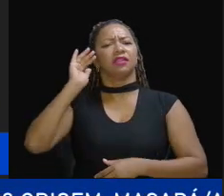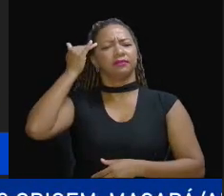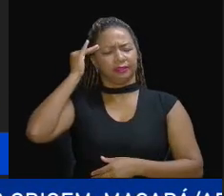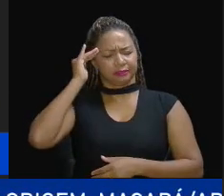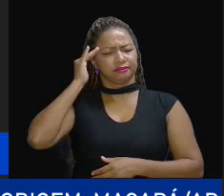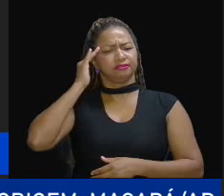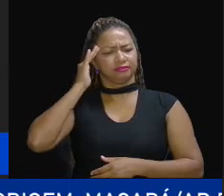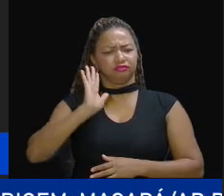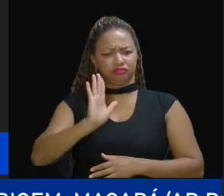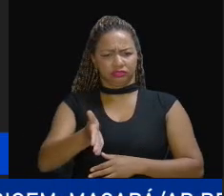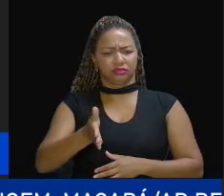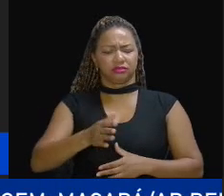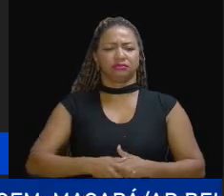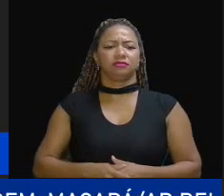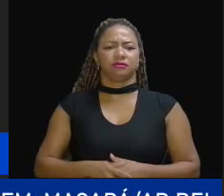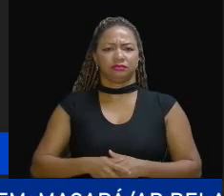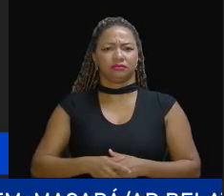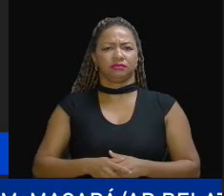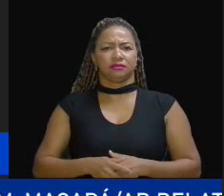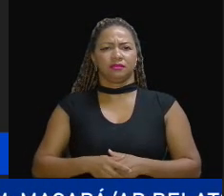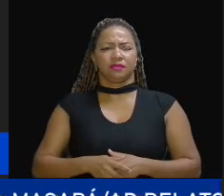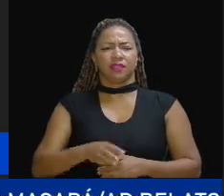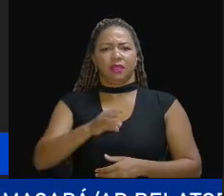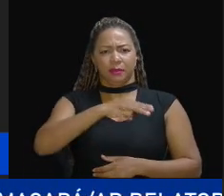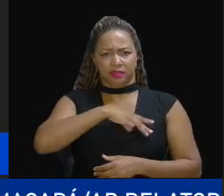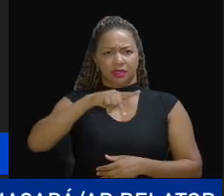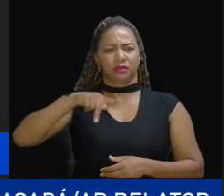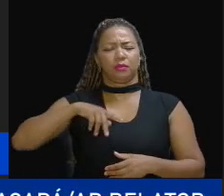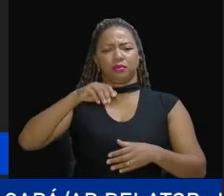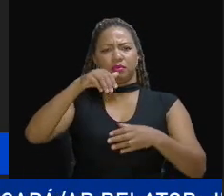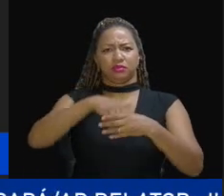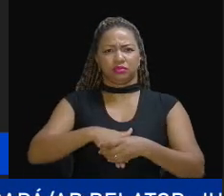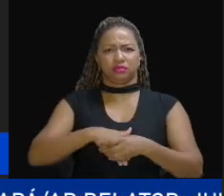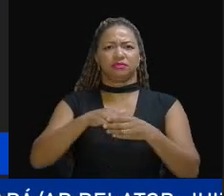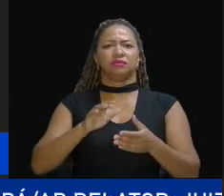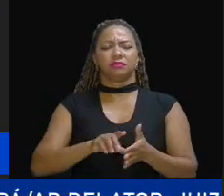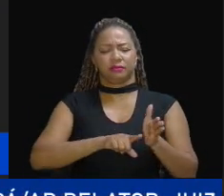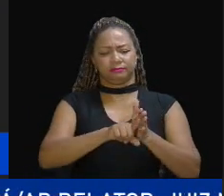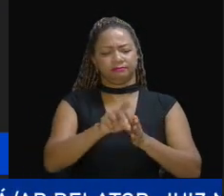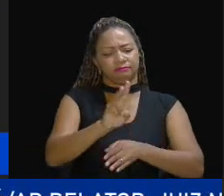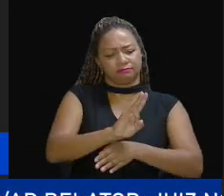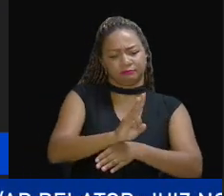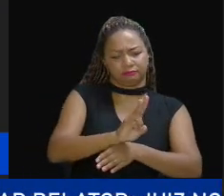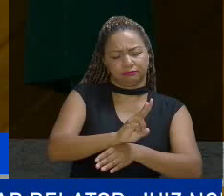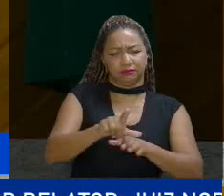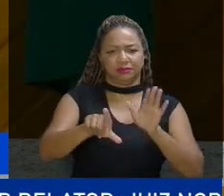eu passo a palavra ao Ministério Público Eleitoral para atuar como fiscal da lei.